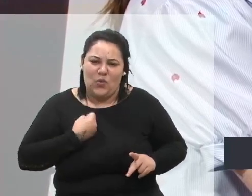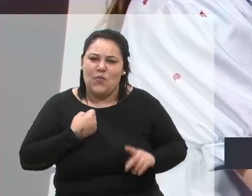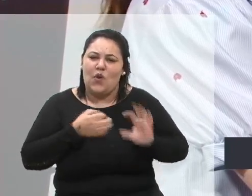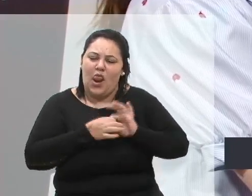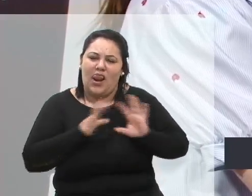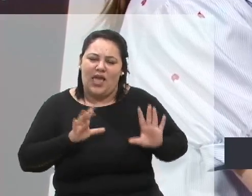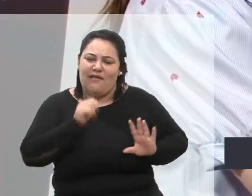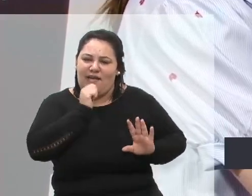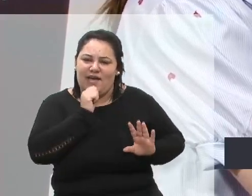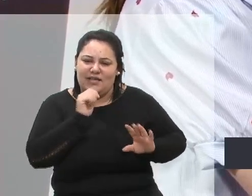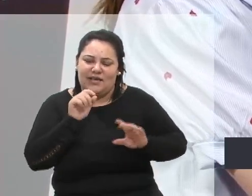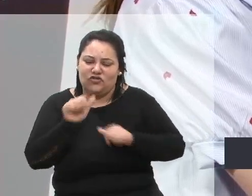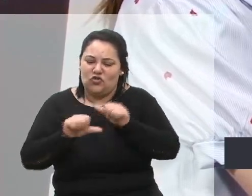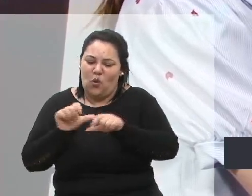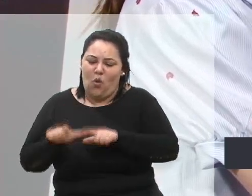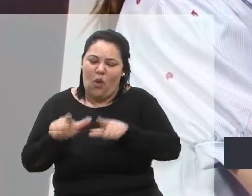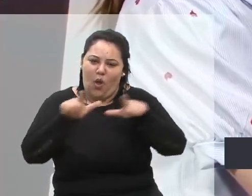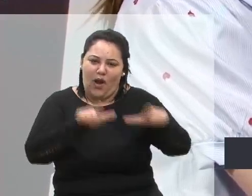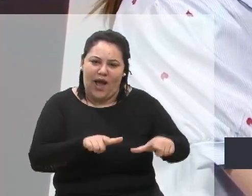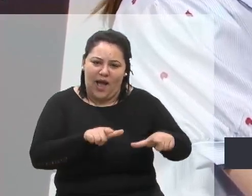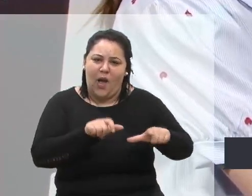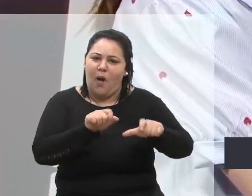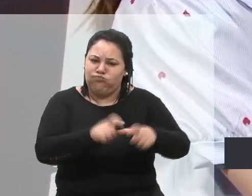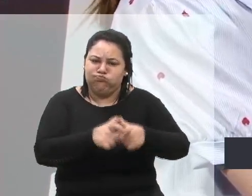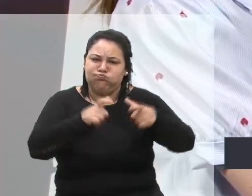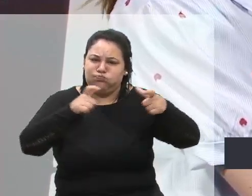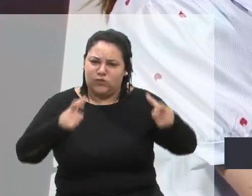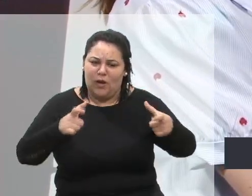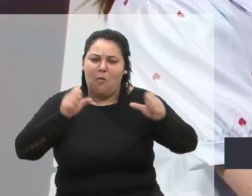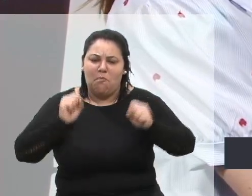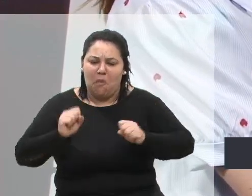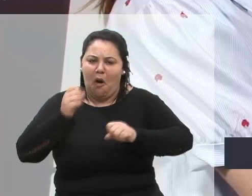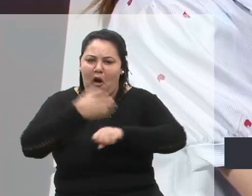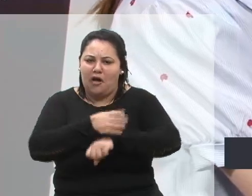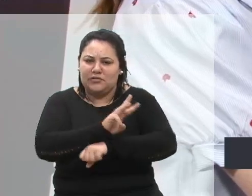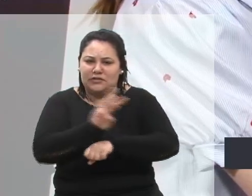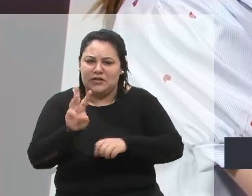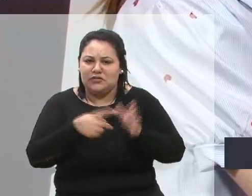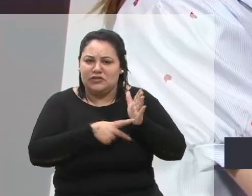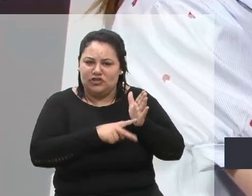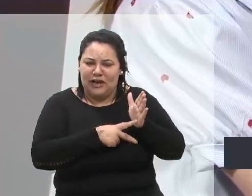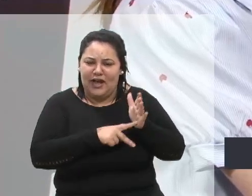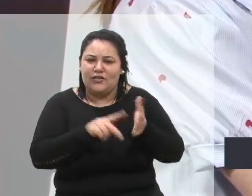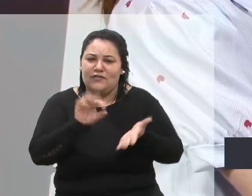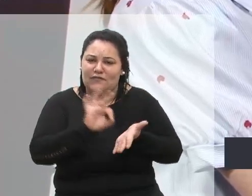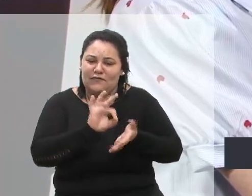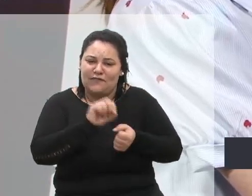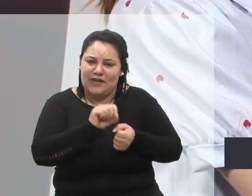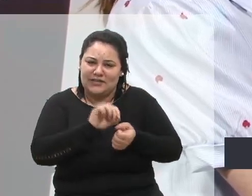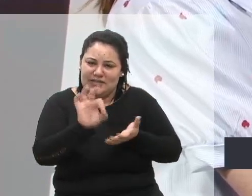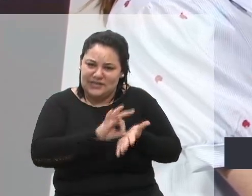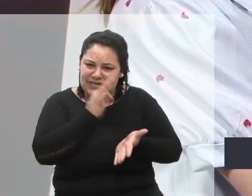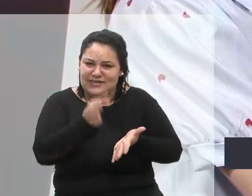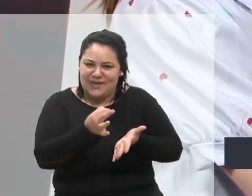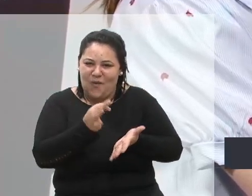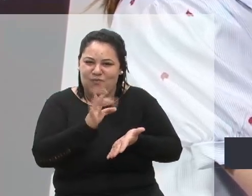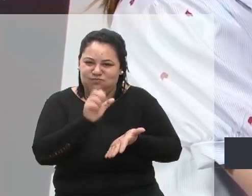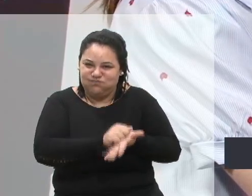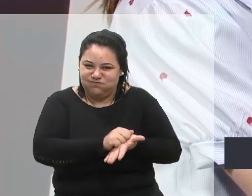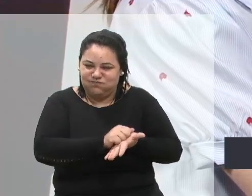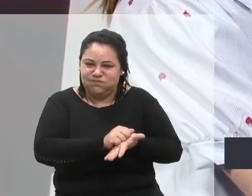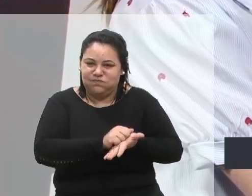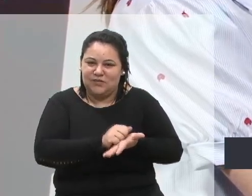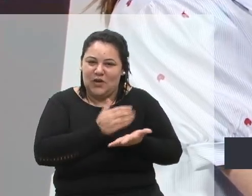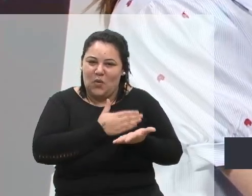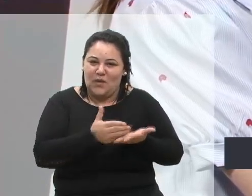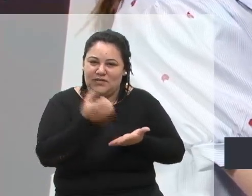local. Então, as inscrições são gratuitas, pode entrar no site do sindicato e fazer a inscrição. Então, começa amanhã